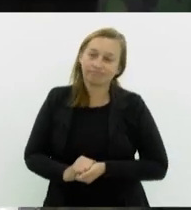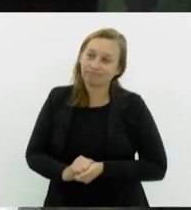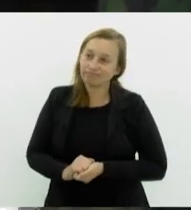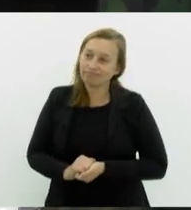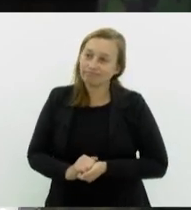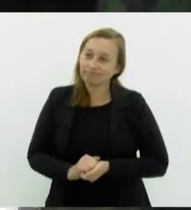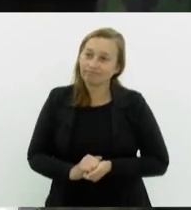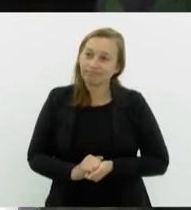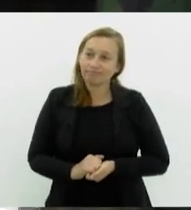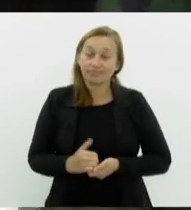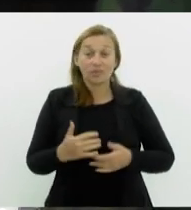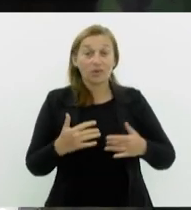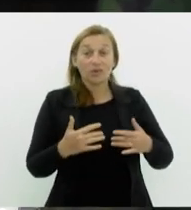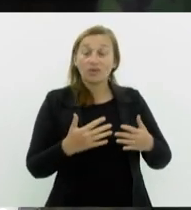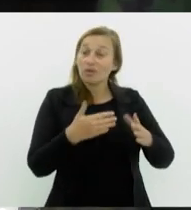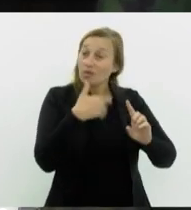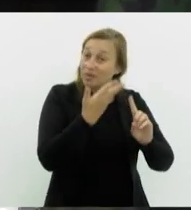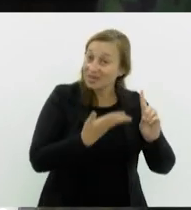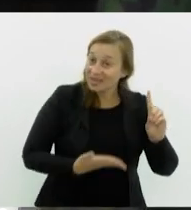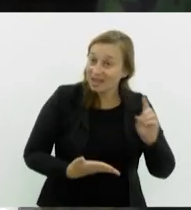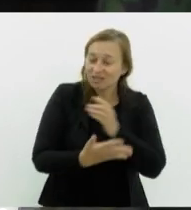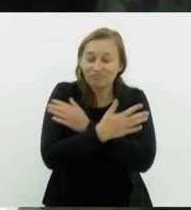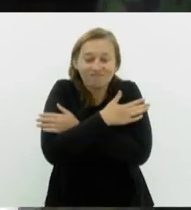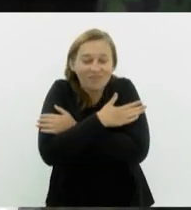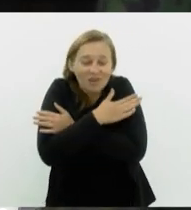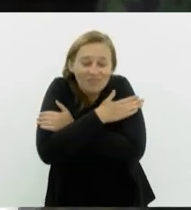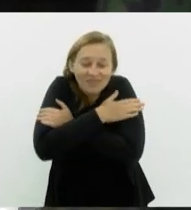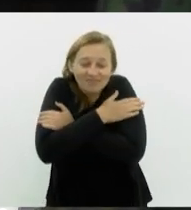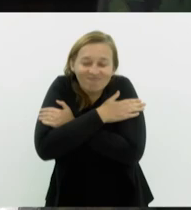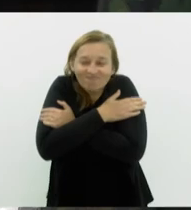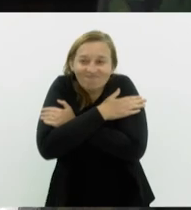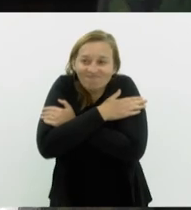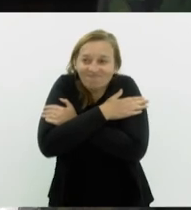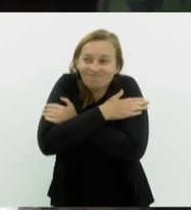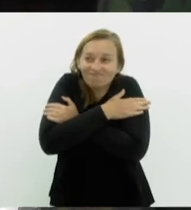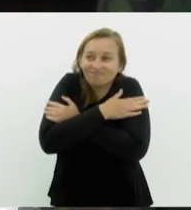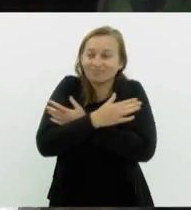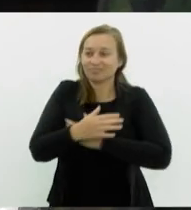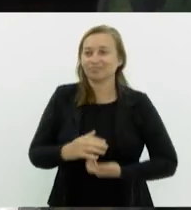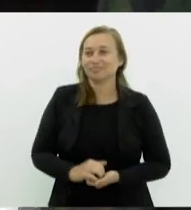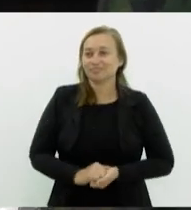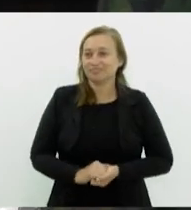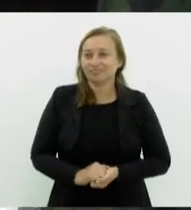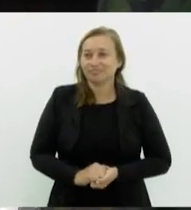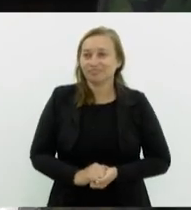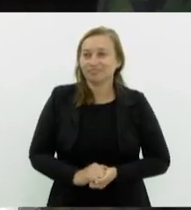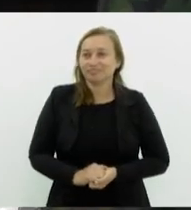fica aqui a minha homenagem, meu abraço fraterno, e que